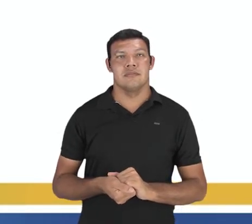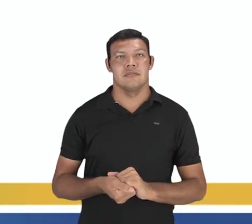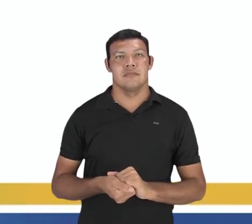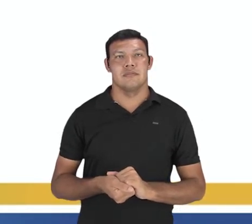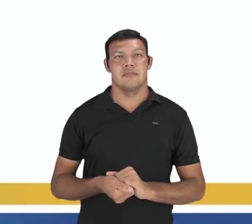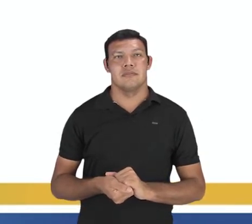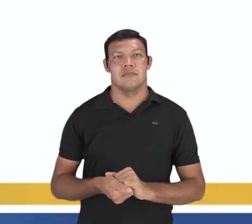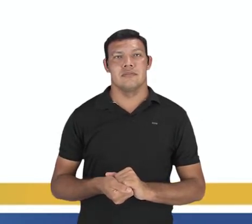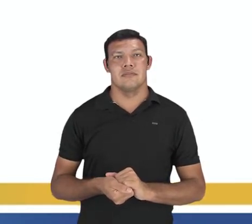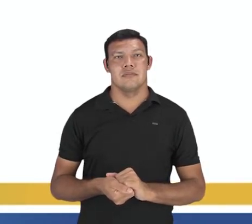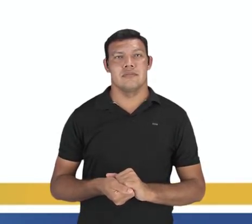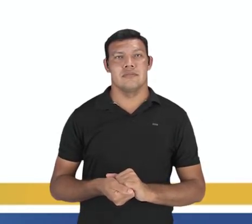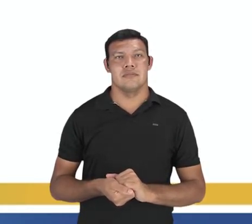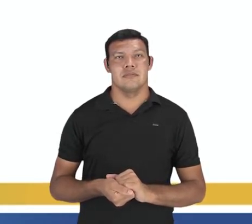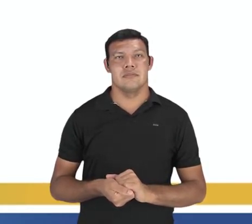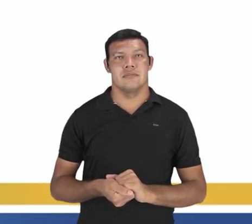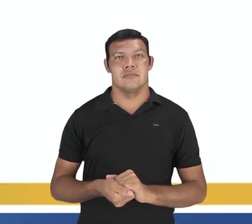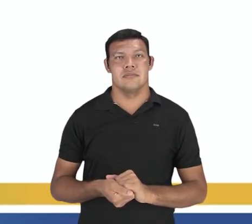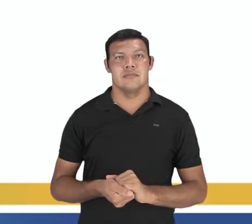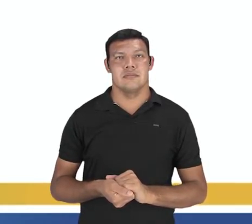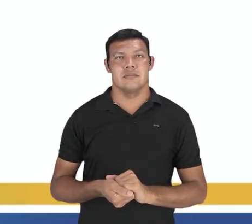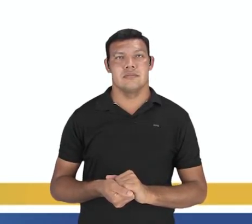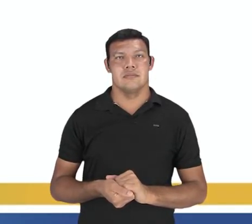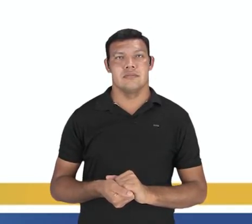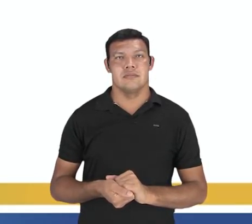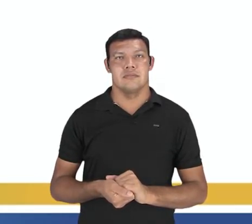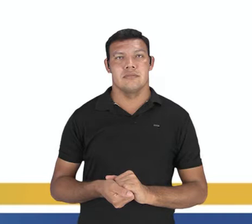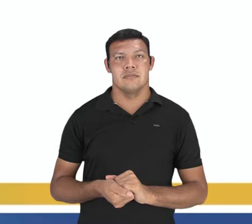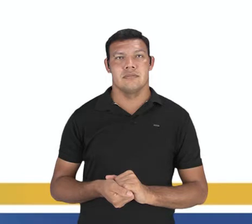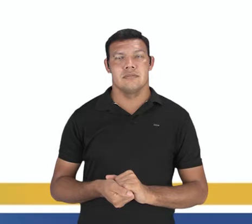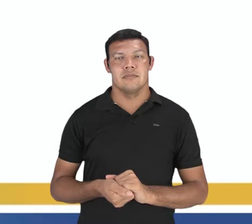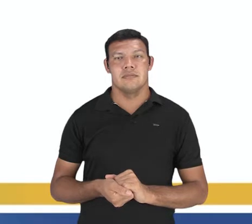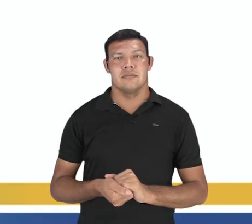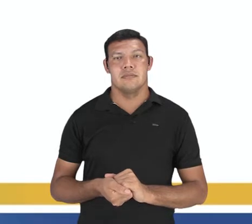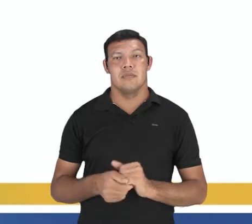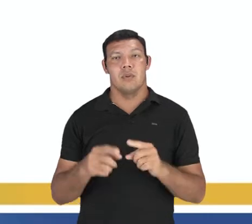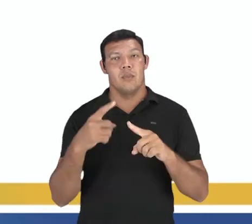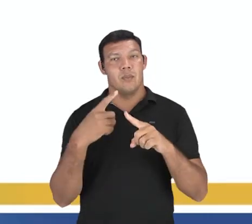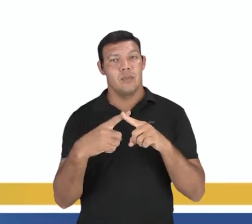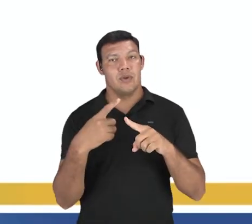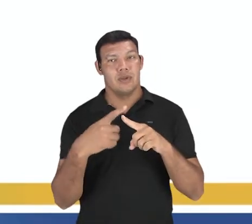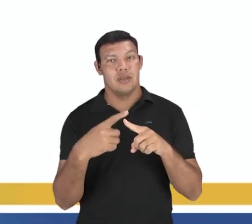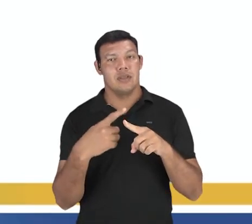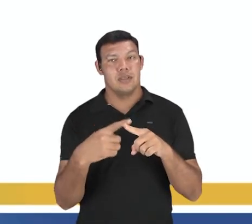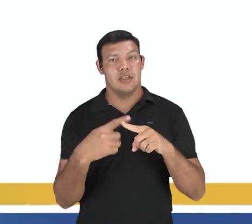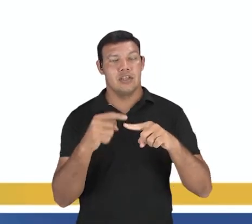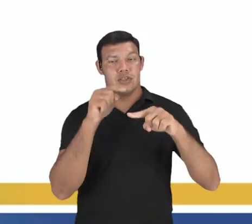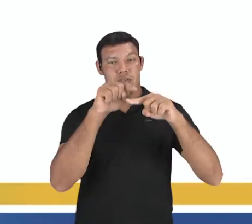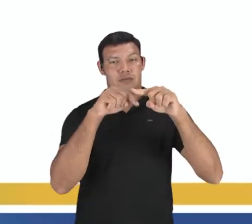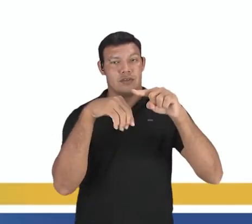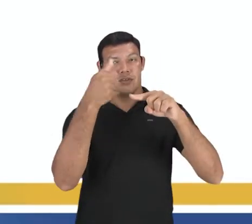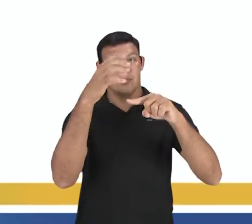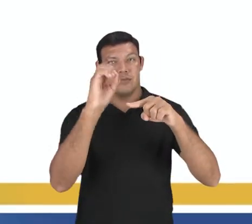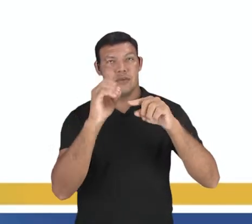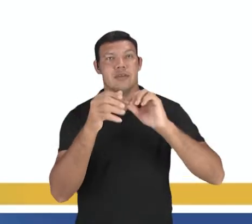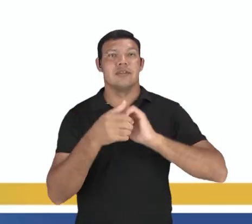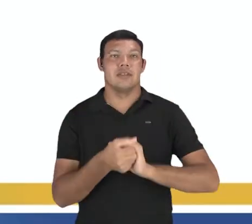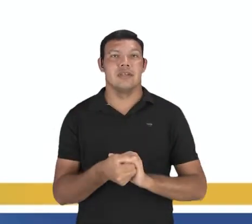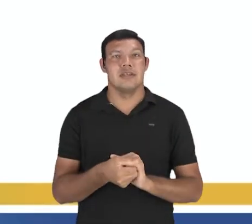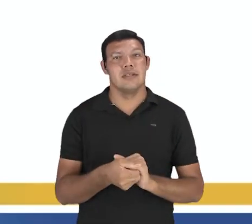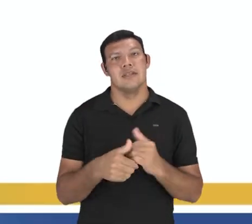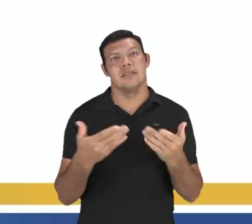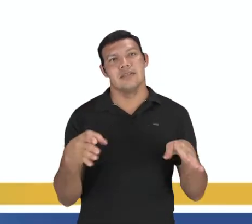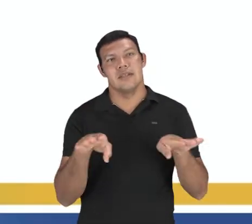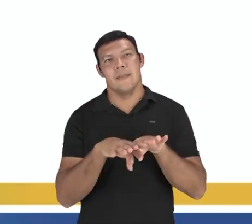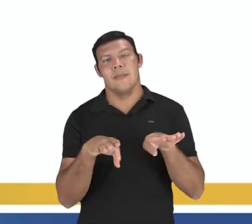que equivale também eu pegar esse meu cinco e dividir por 10 ou se eu mandar duas casas para a esquerda cinco